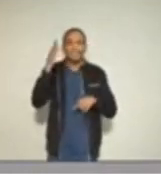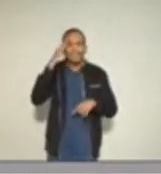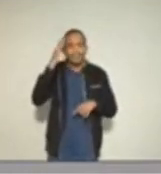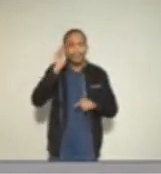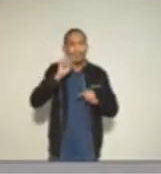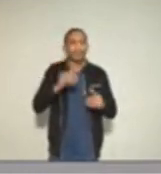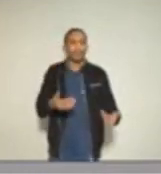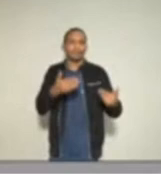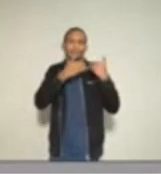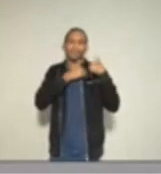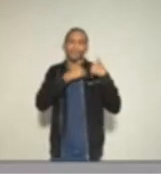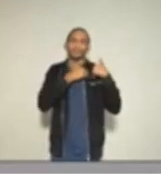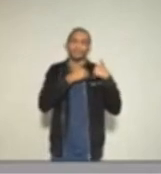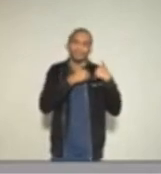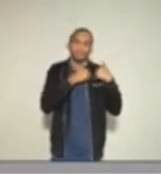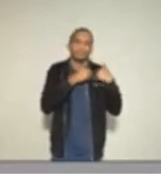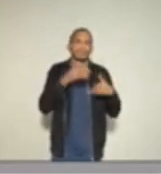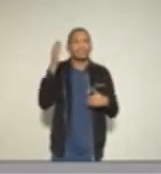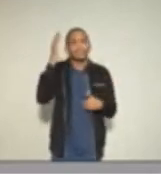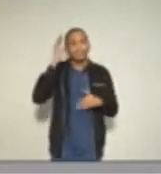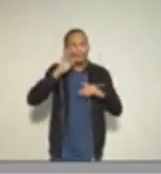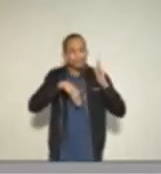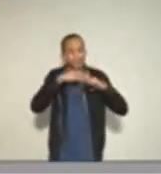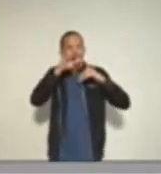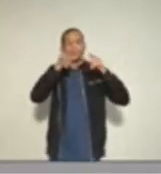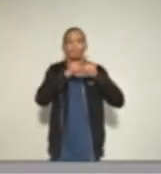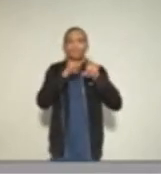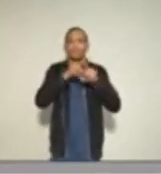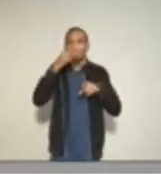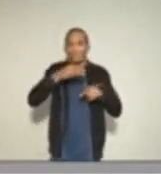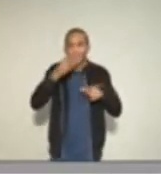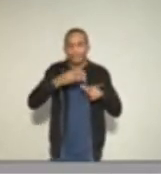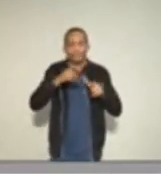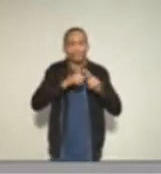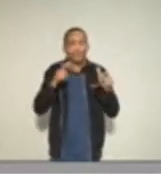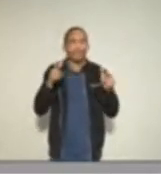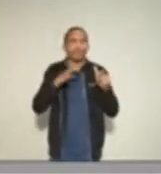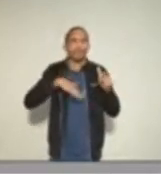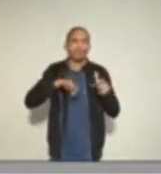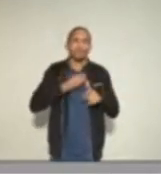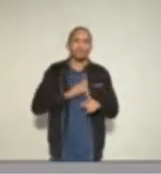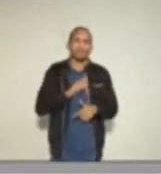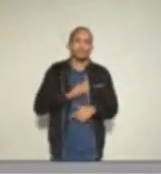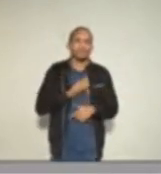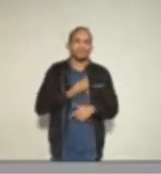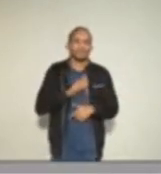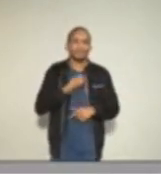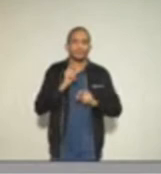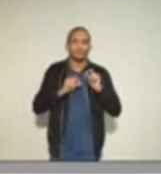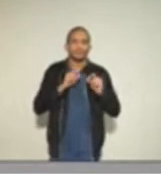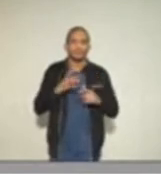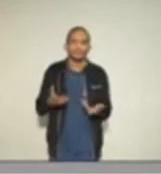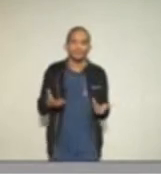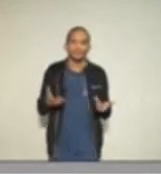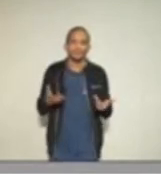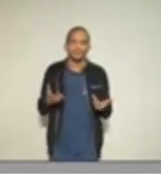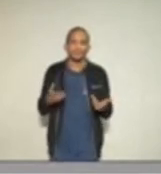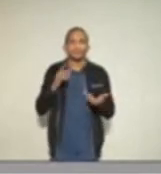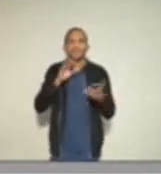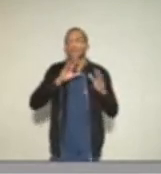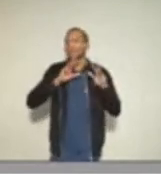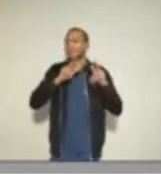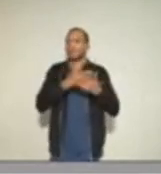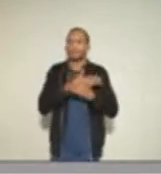suas responsabilidades, que está avançando, que é o terceiro maior orçamento desse país. A gente precisa também contar com o apoio de